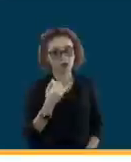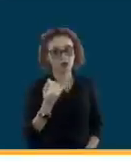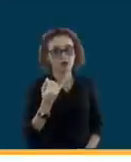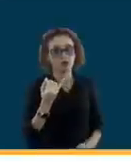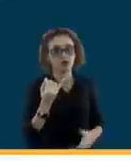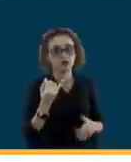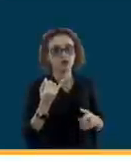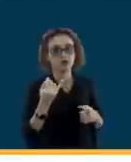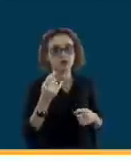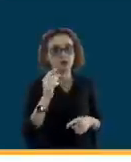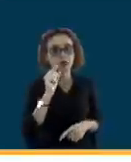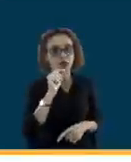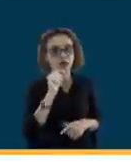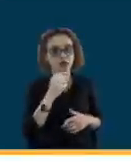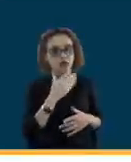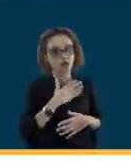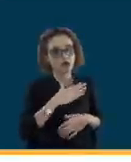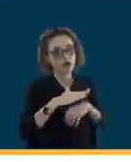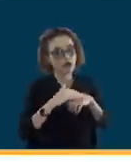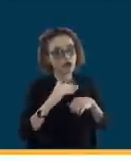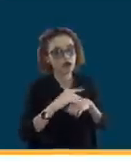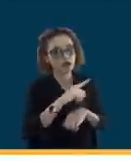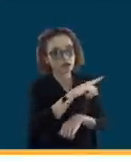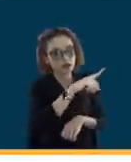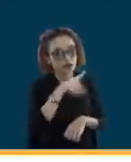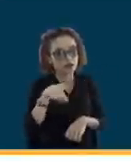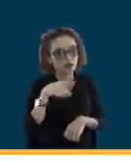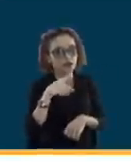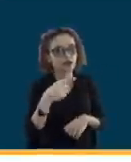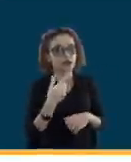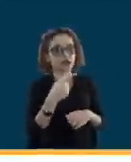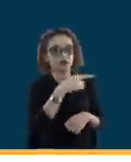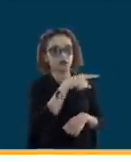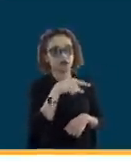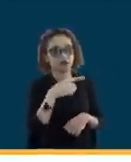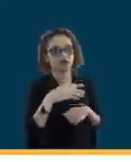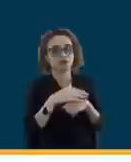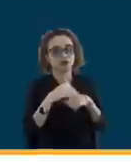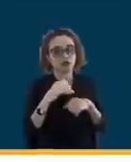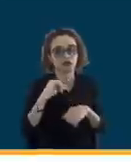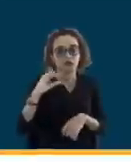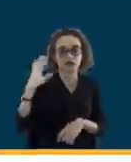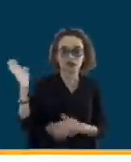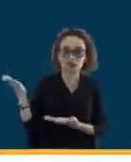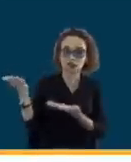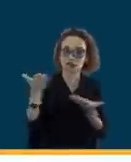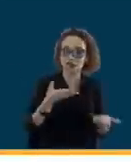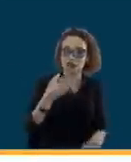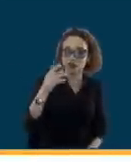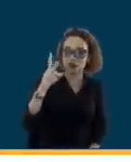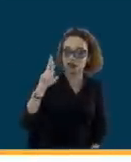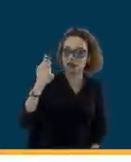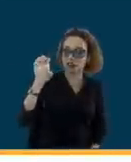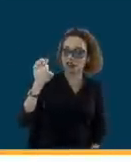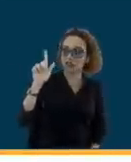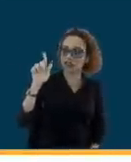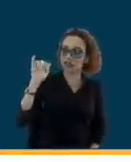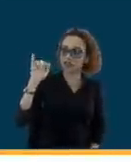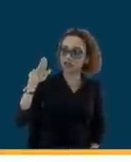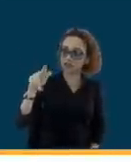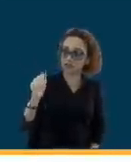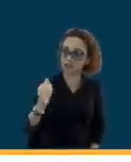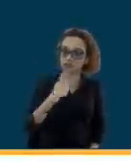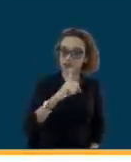nutre imenso carinho pelo senhor, e nós também nutrimos imenso carinho por ela, a Regina Pinho, diretora regional do SESC RJ,